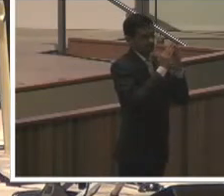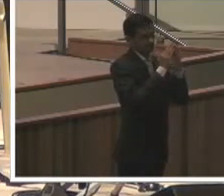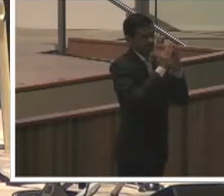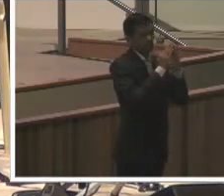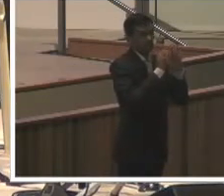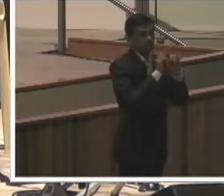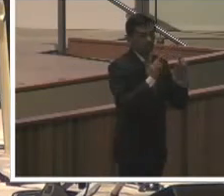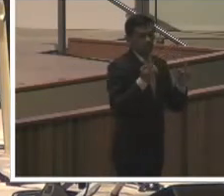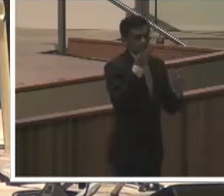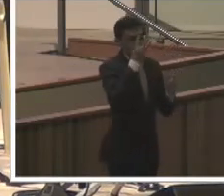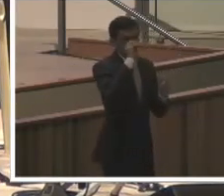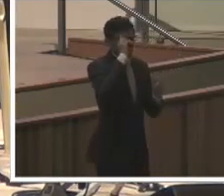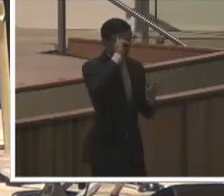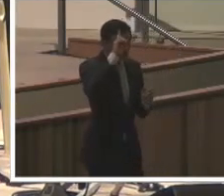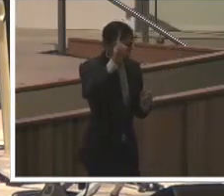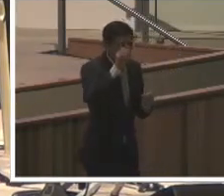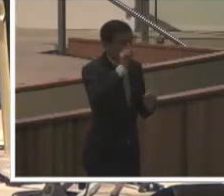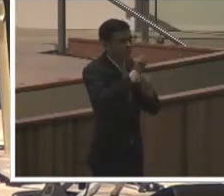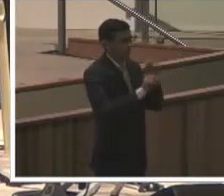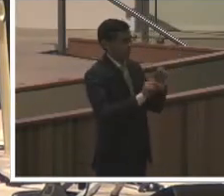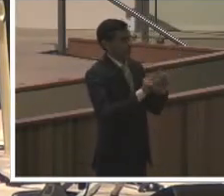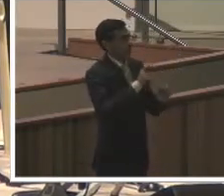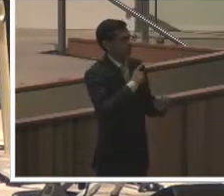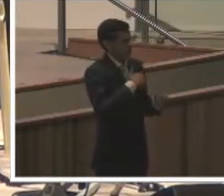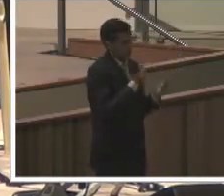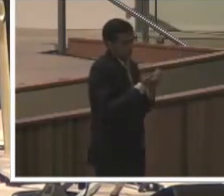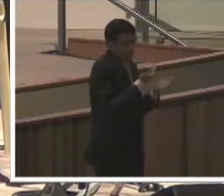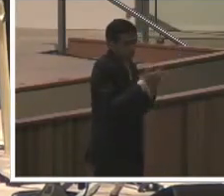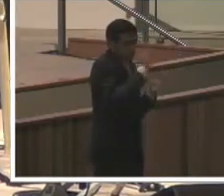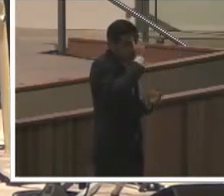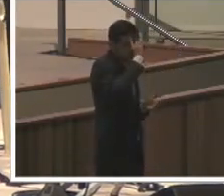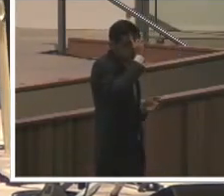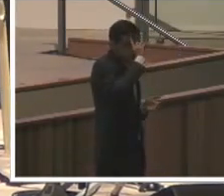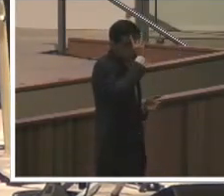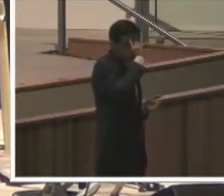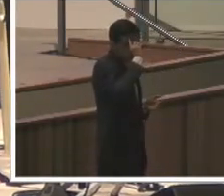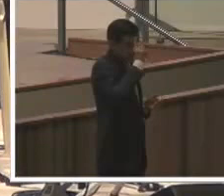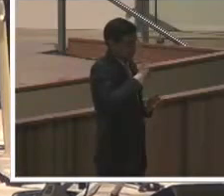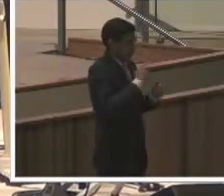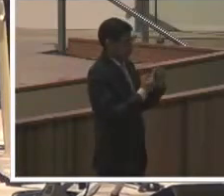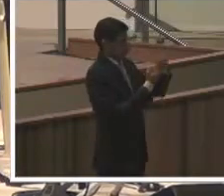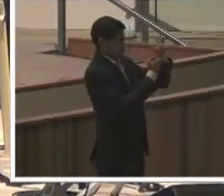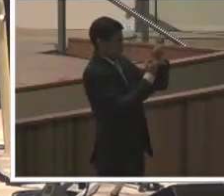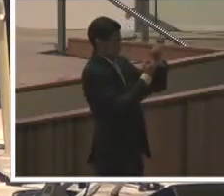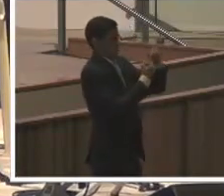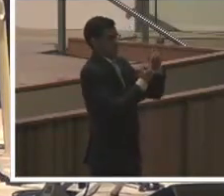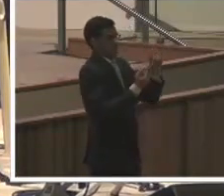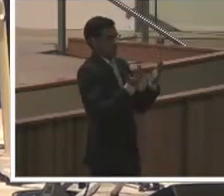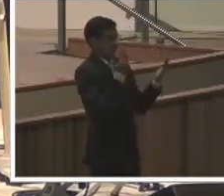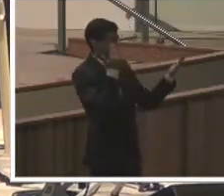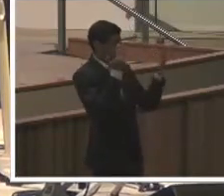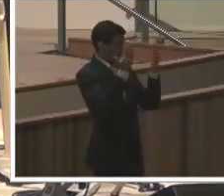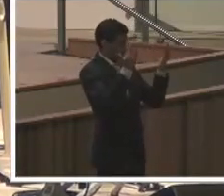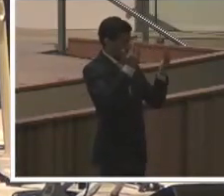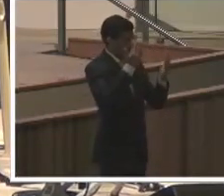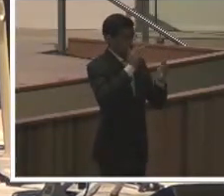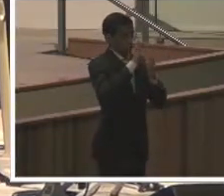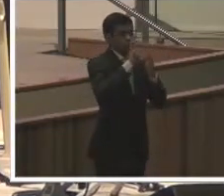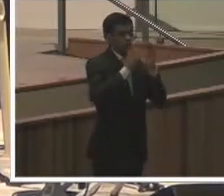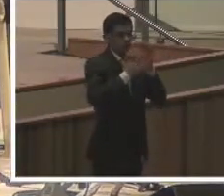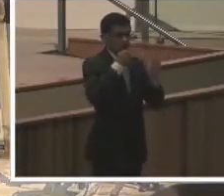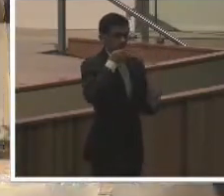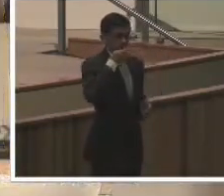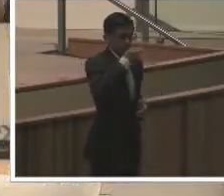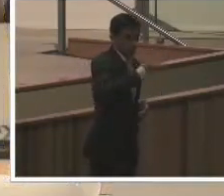E essa campanha toda está baseada, nosso devocionário está baseado em uma das parábolas que Jesus vai